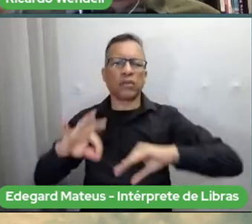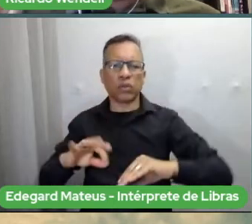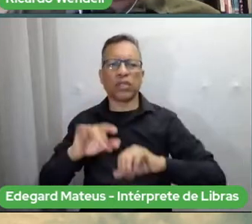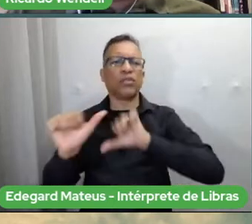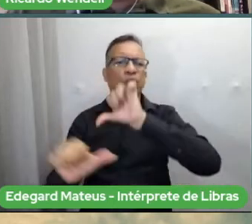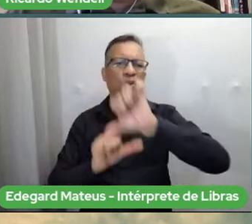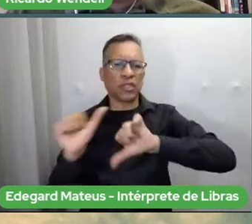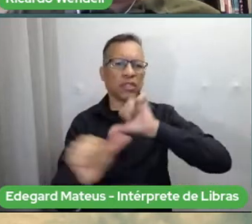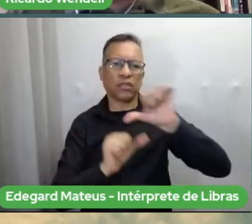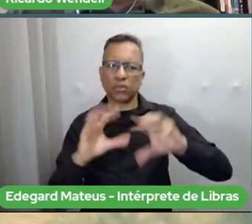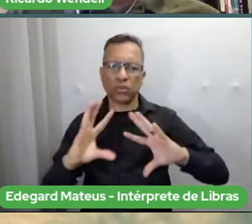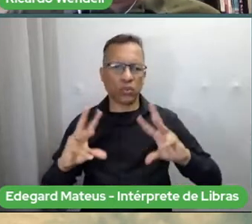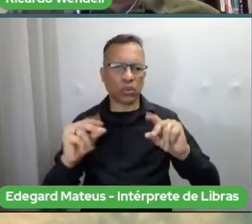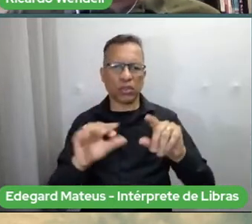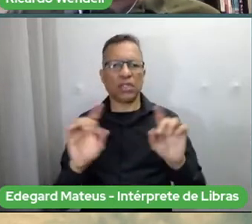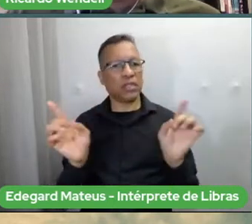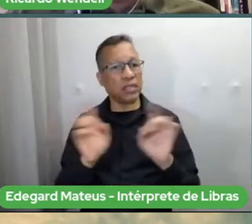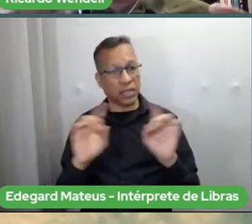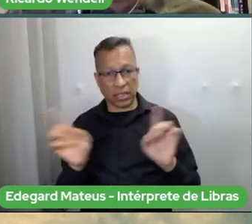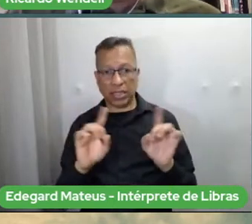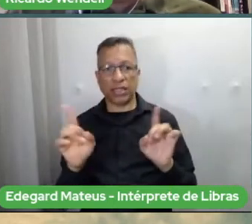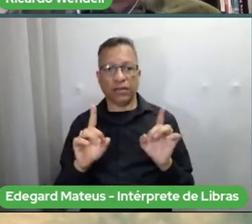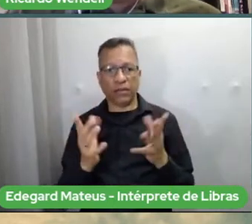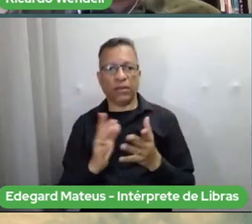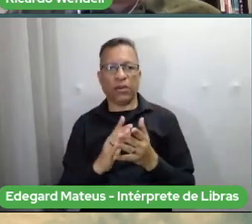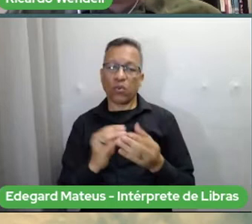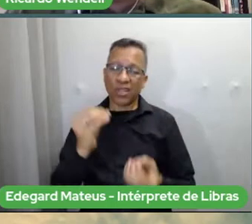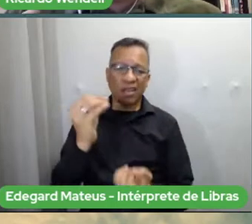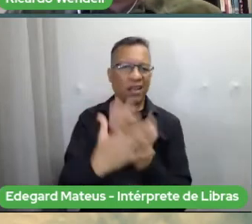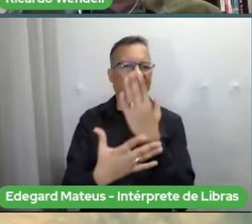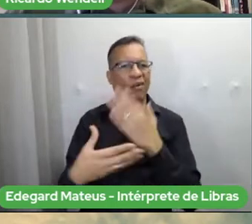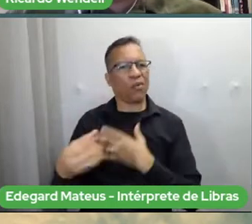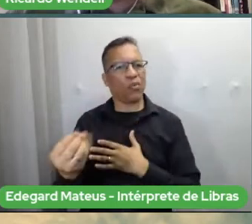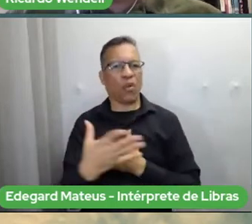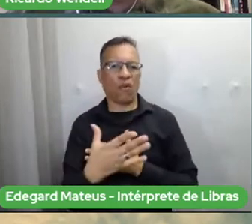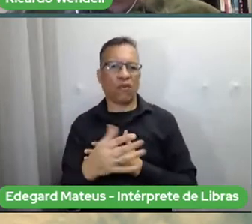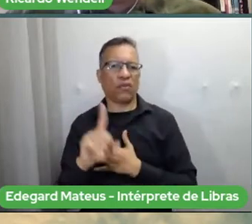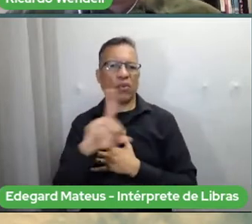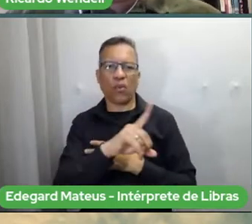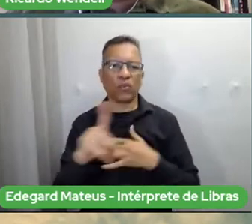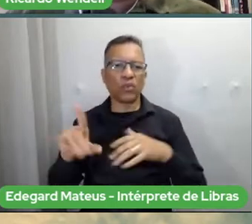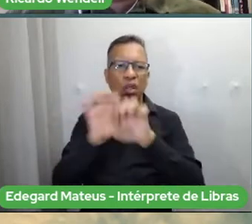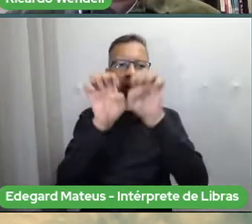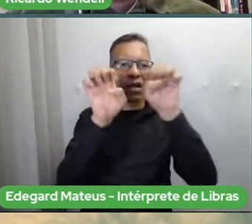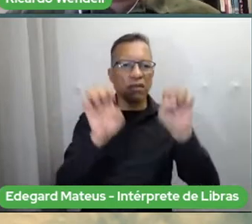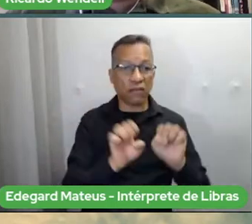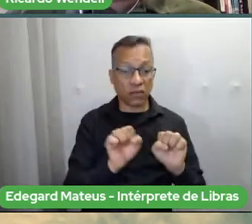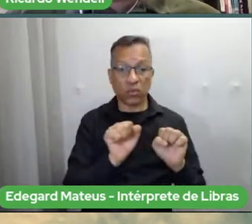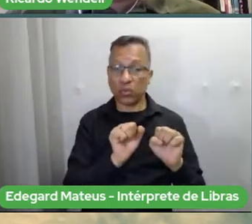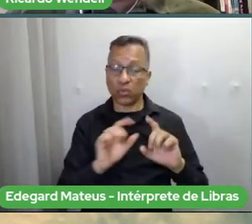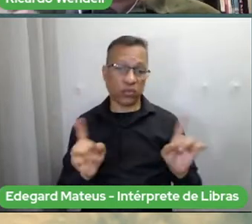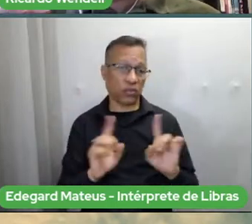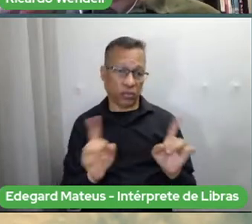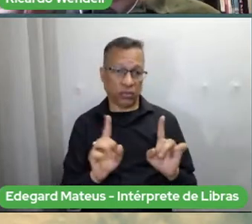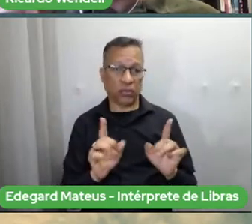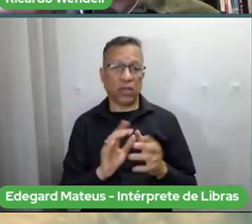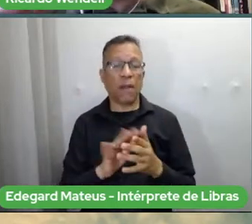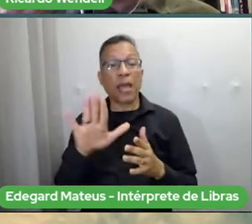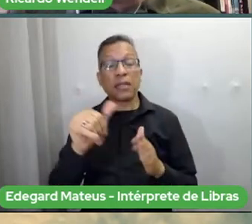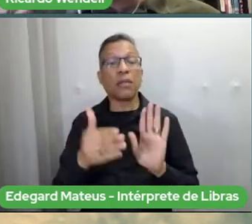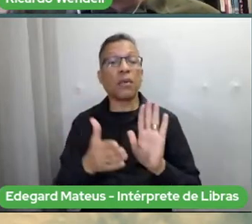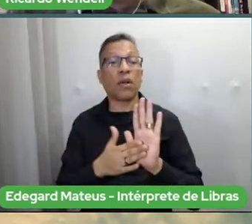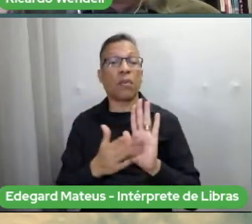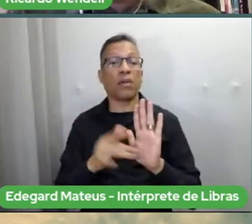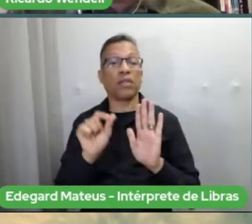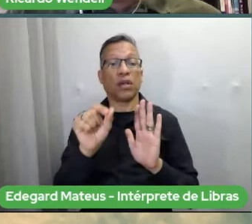ou refazer o data warehouse, ou reconstruir novamente toda a sua infraestrutura para si. O propósito é que a gente tenha